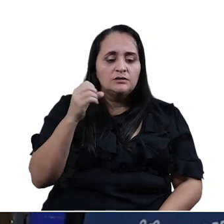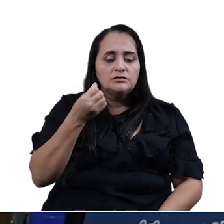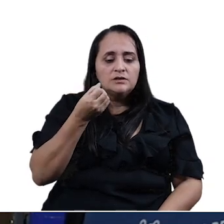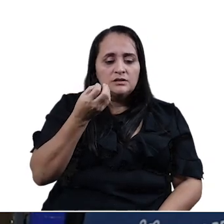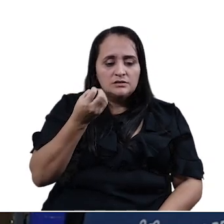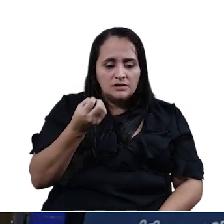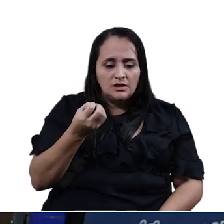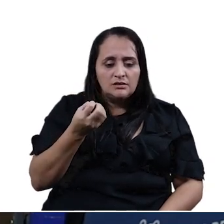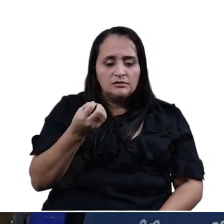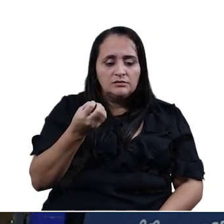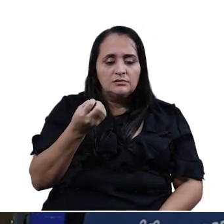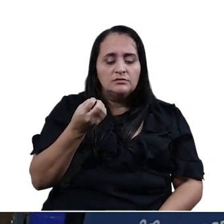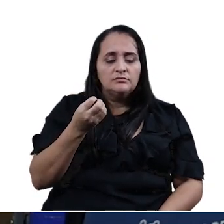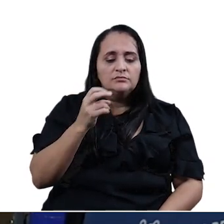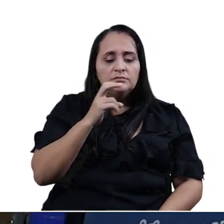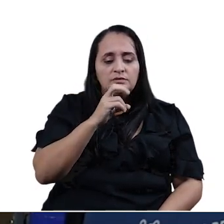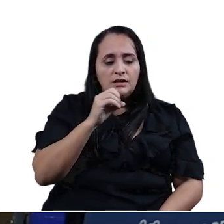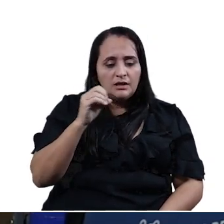consegue decompor.